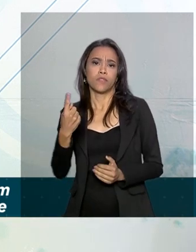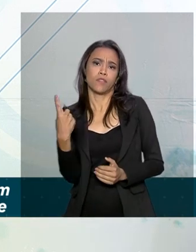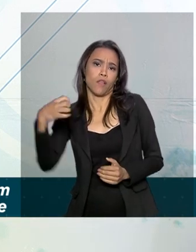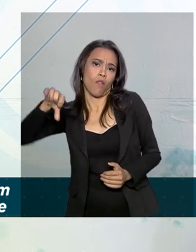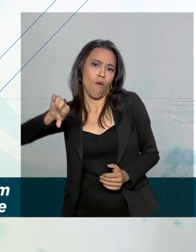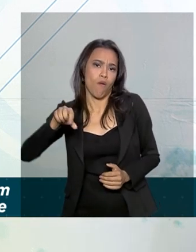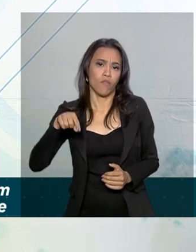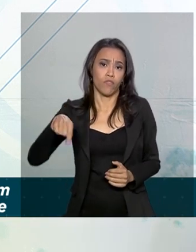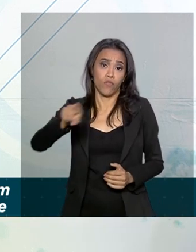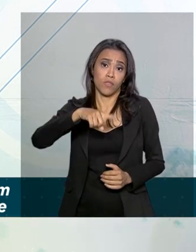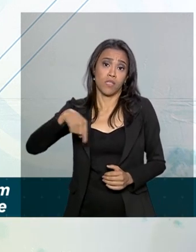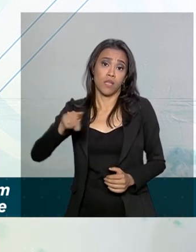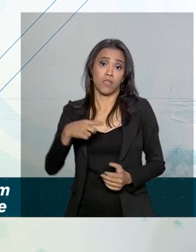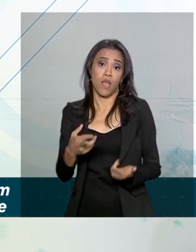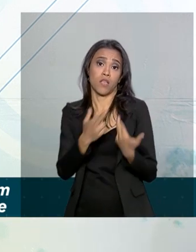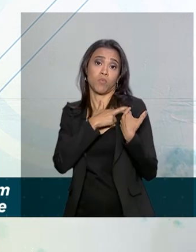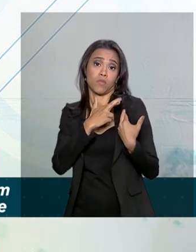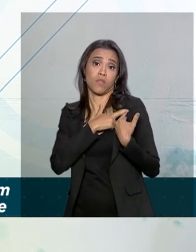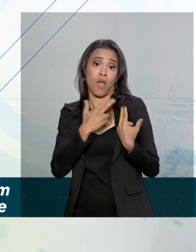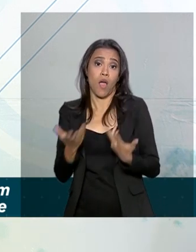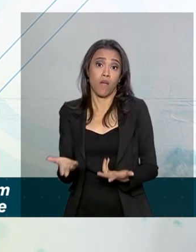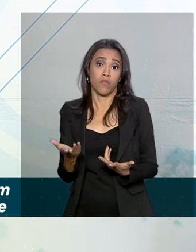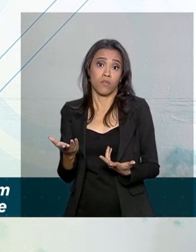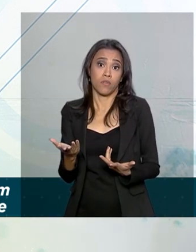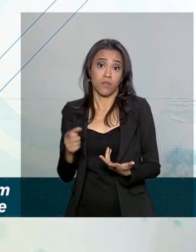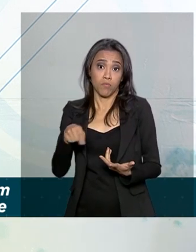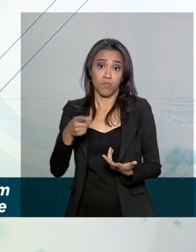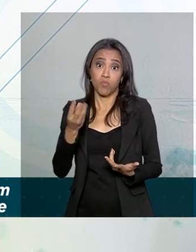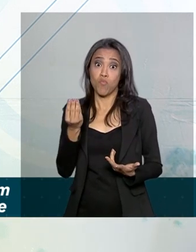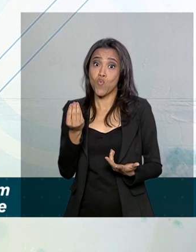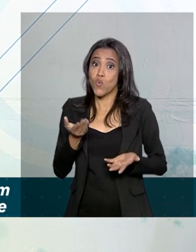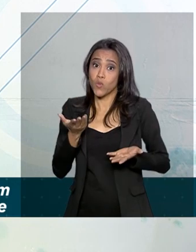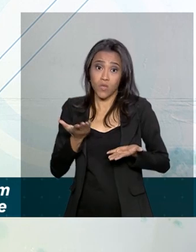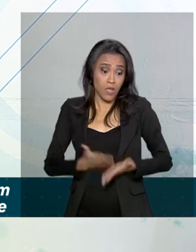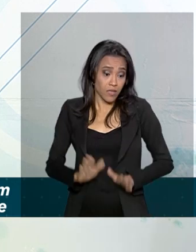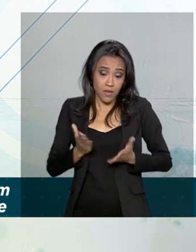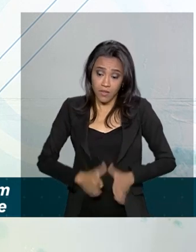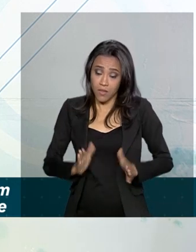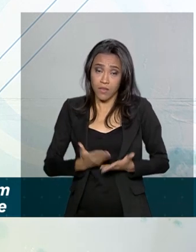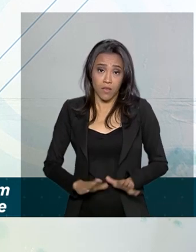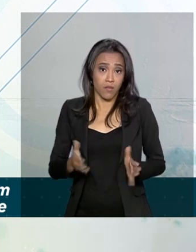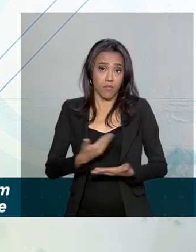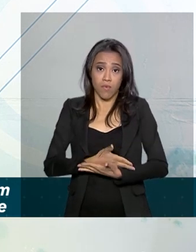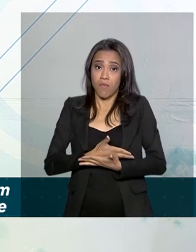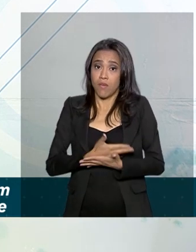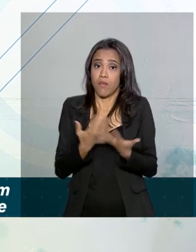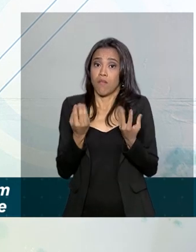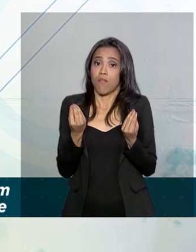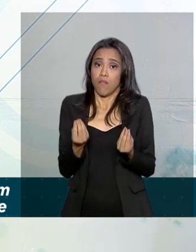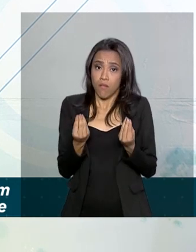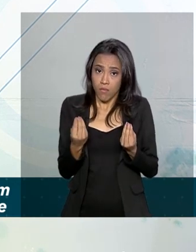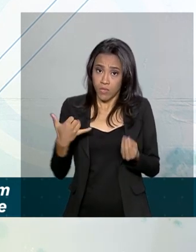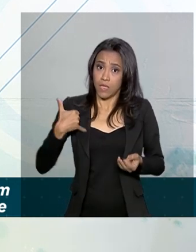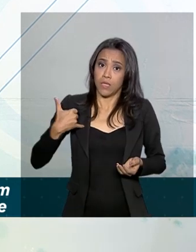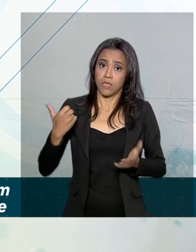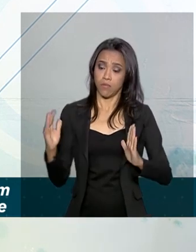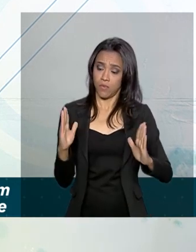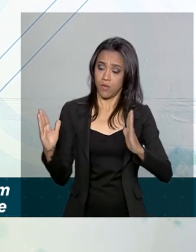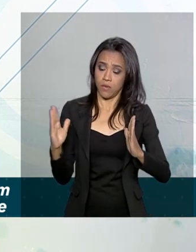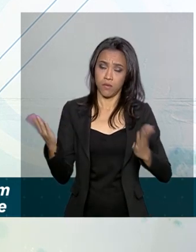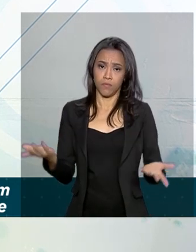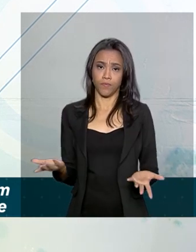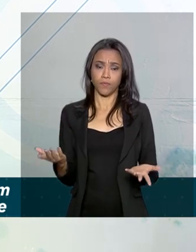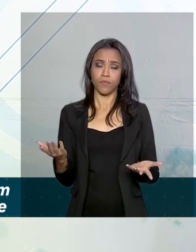serem responsáveis por 1.700 partos por dia? Será que não basta isso? Não devemos combater isso daí?